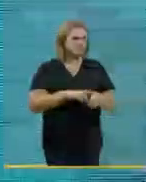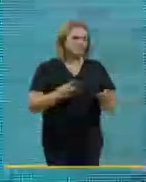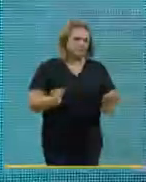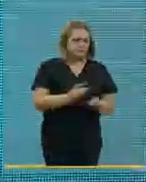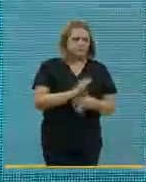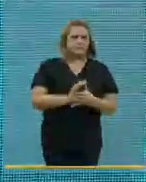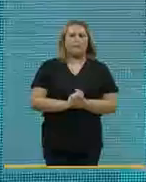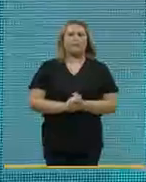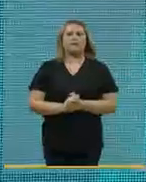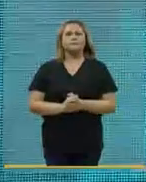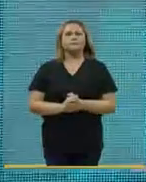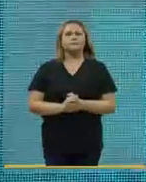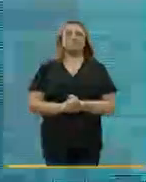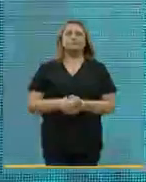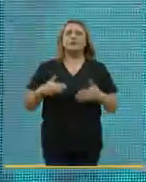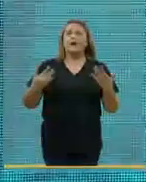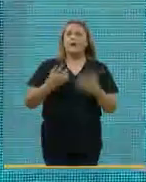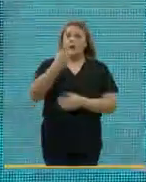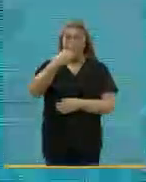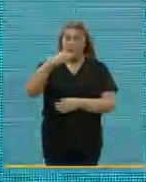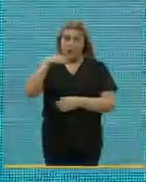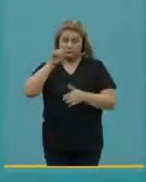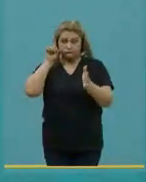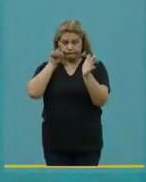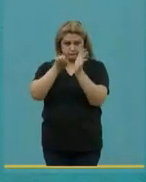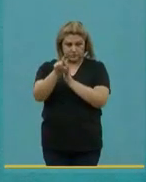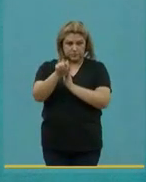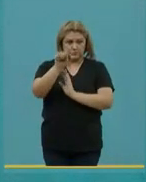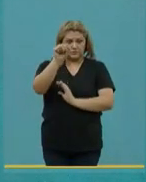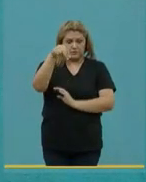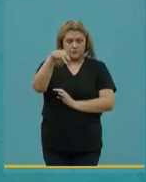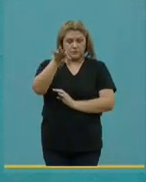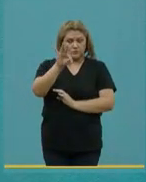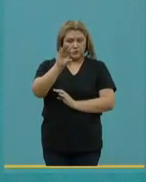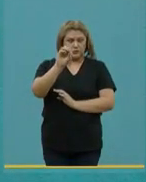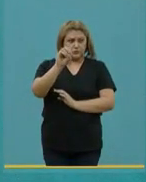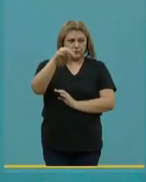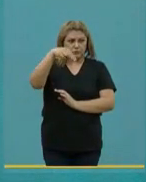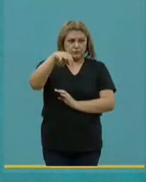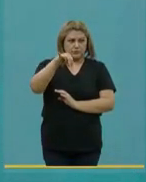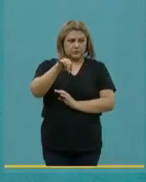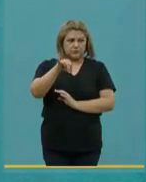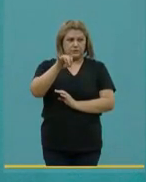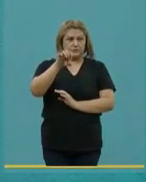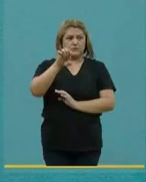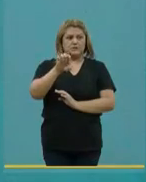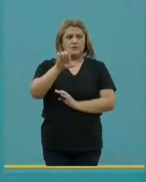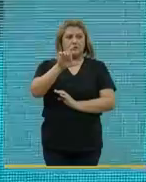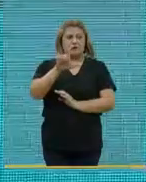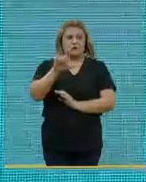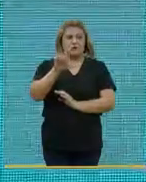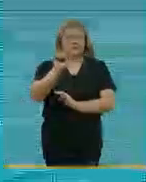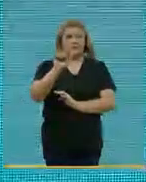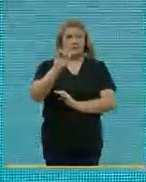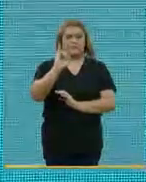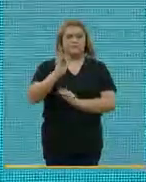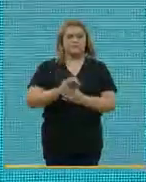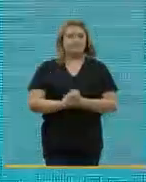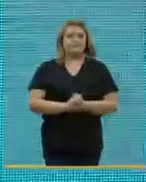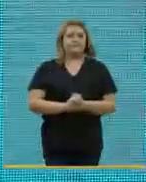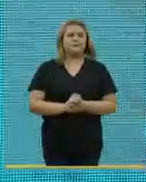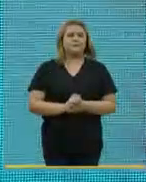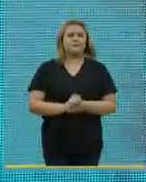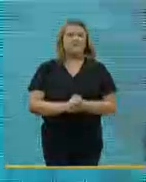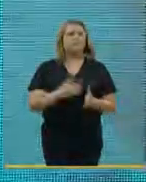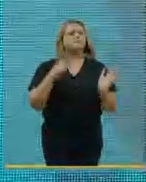ea última pergunta será da jornalista anthony l maciel que representa a signis brasil e ela fará a pergunta